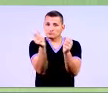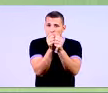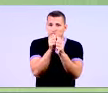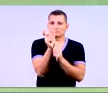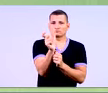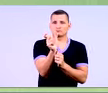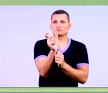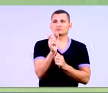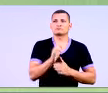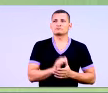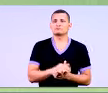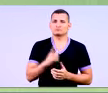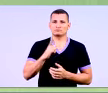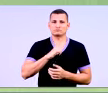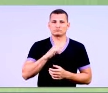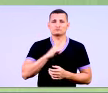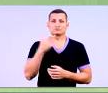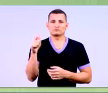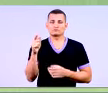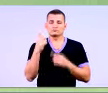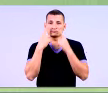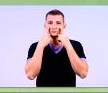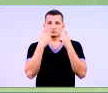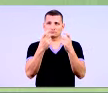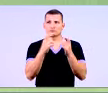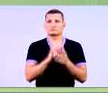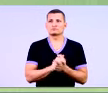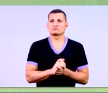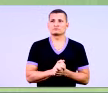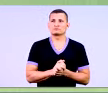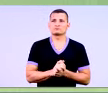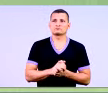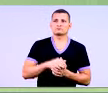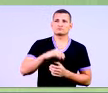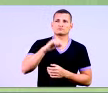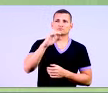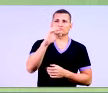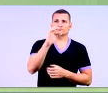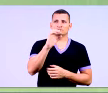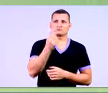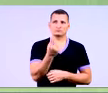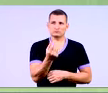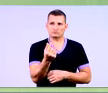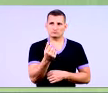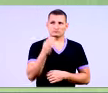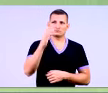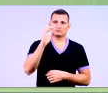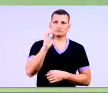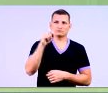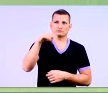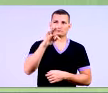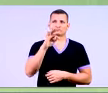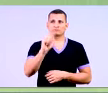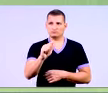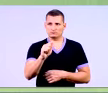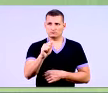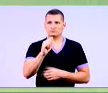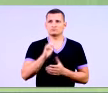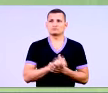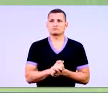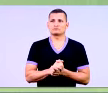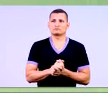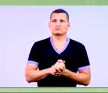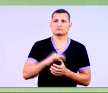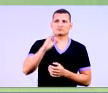temos uma outra situação interessante aqui o saldo da conta conta saldo é uma